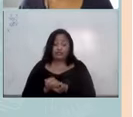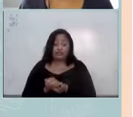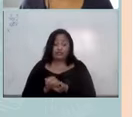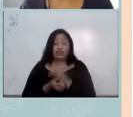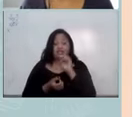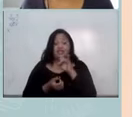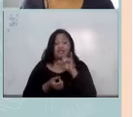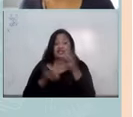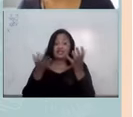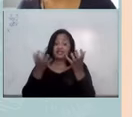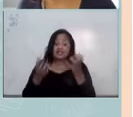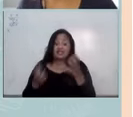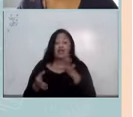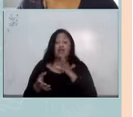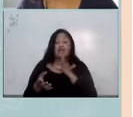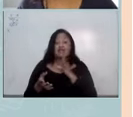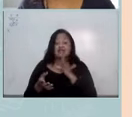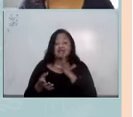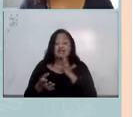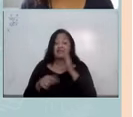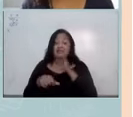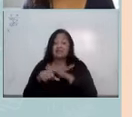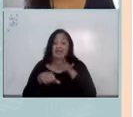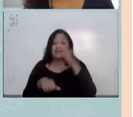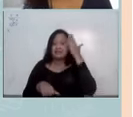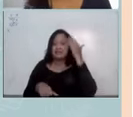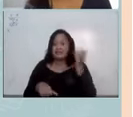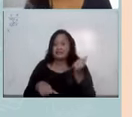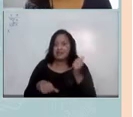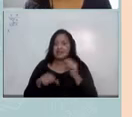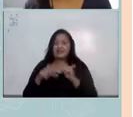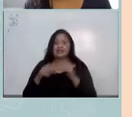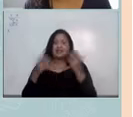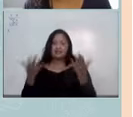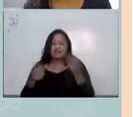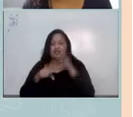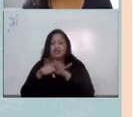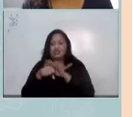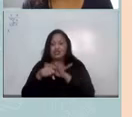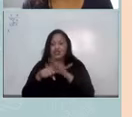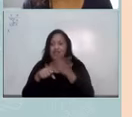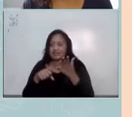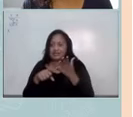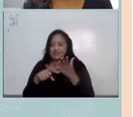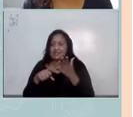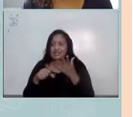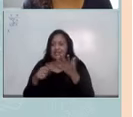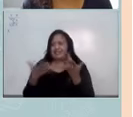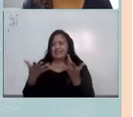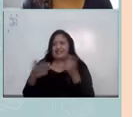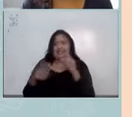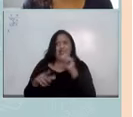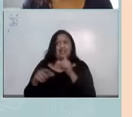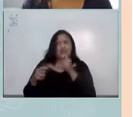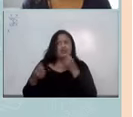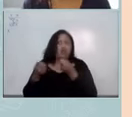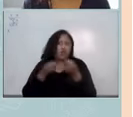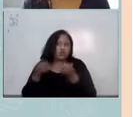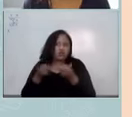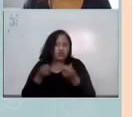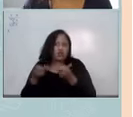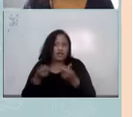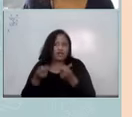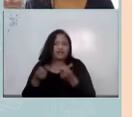vocês quiserem conhecer um pouco mais, né, saber um pouco mais sobre essa questão das doenças negligenciadas, eu indico para vocês o seguinte, lá na página